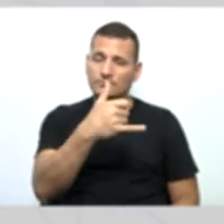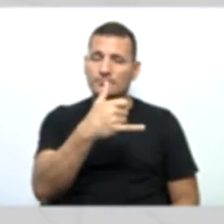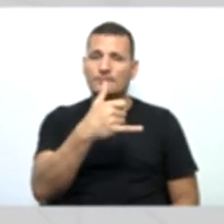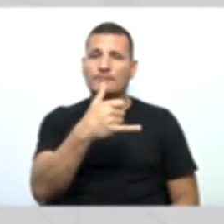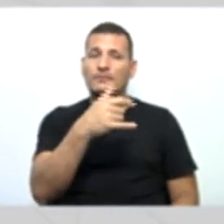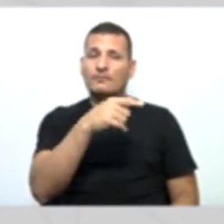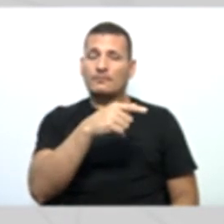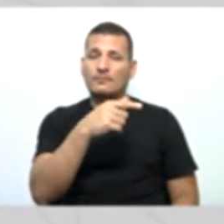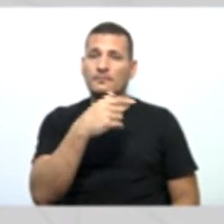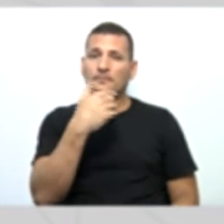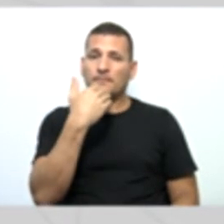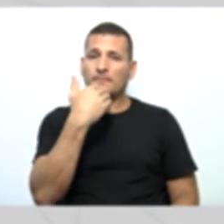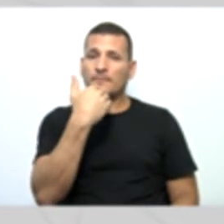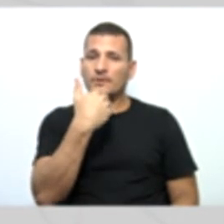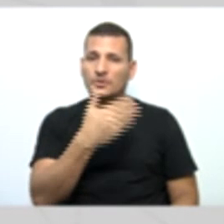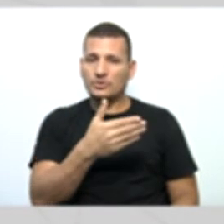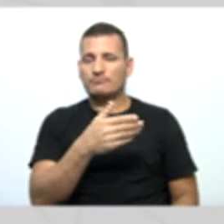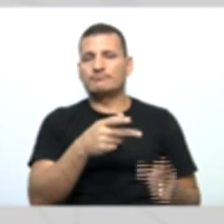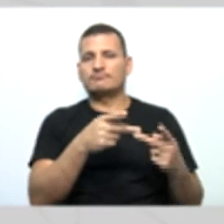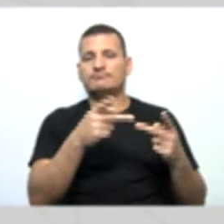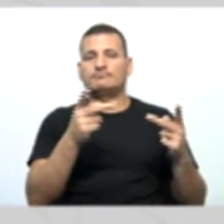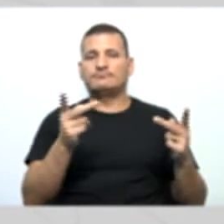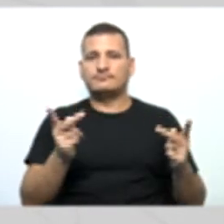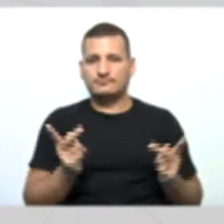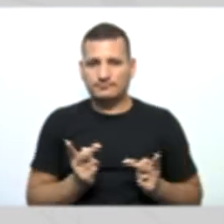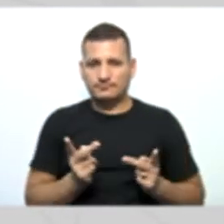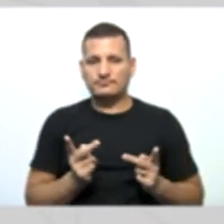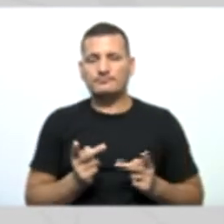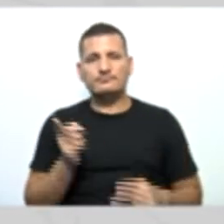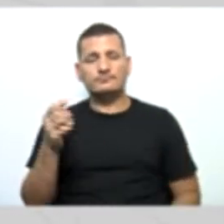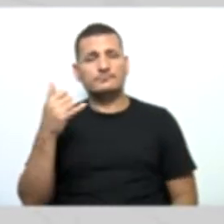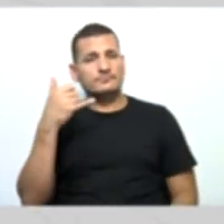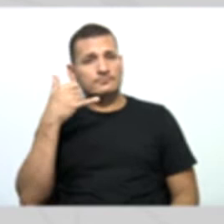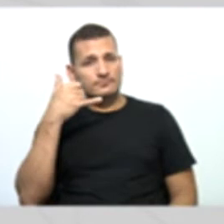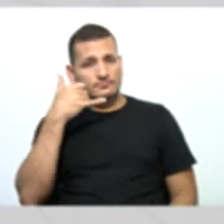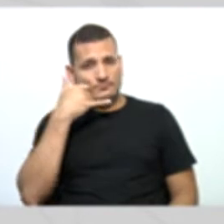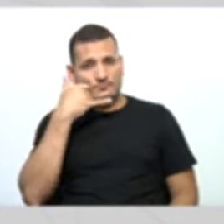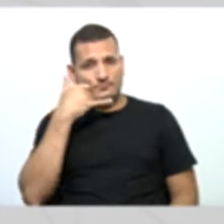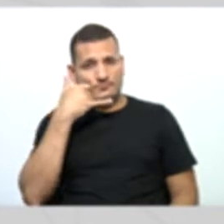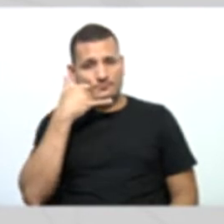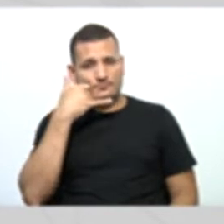seu pedido, né? João informa ao